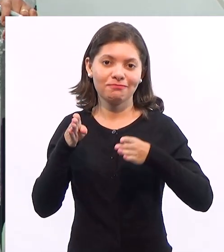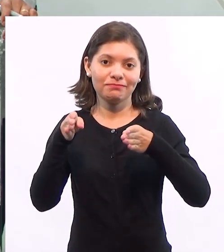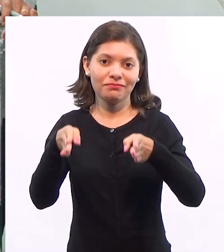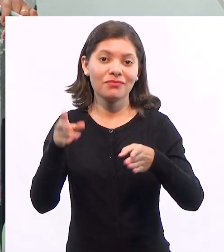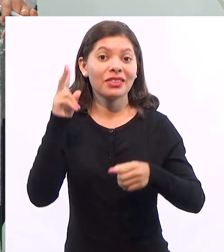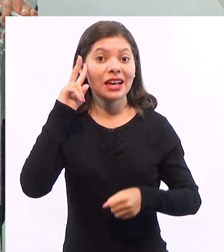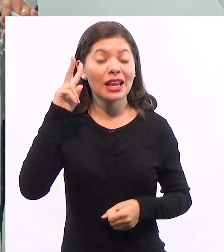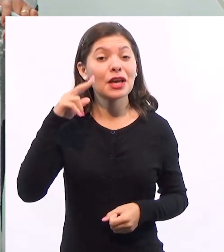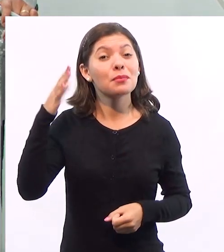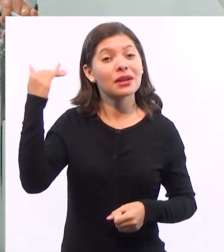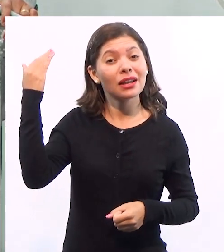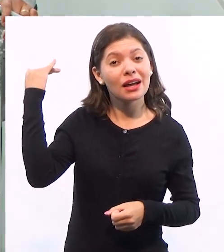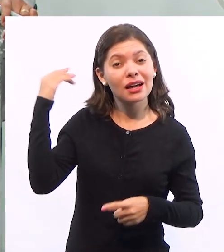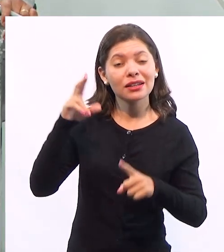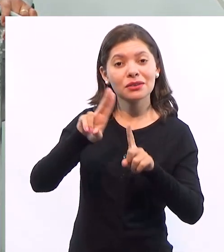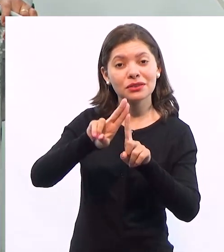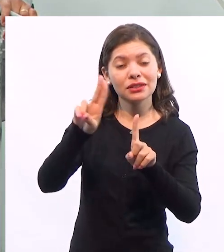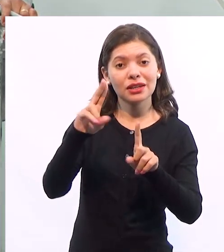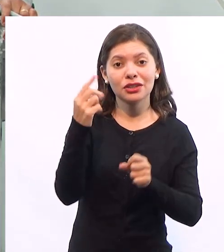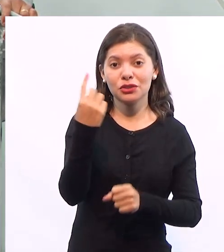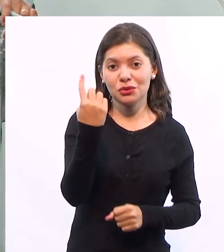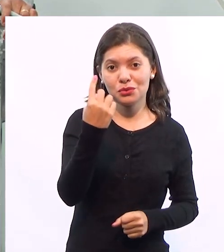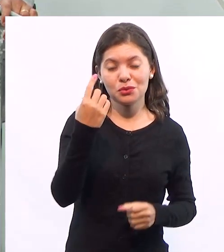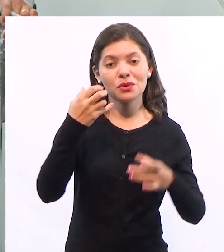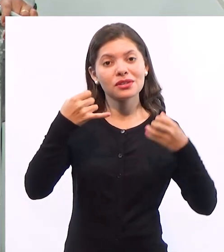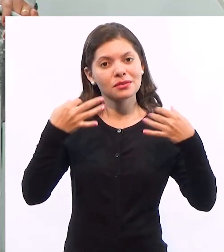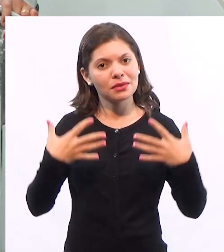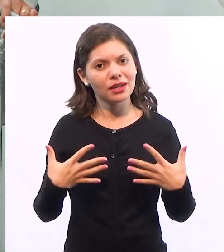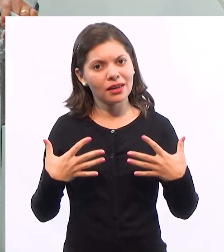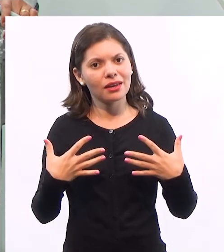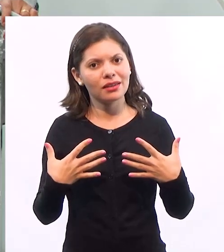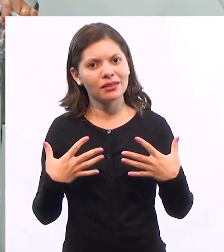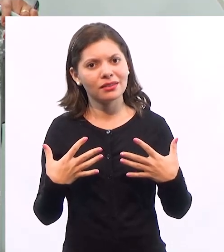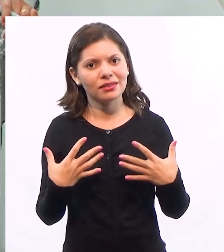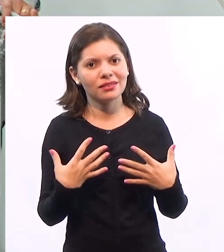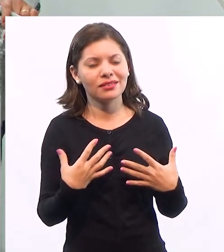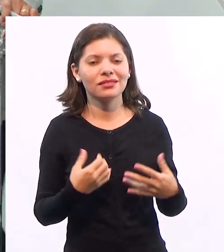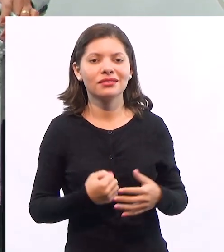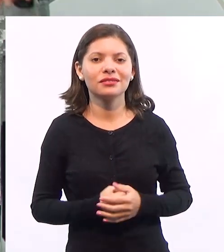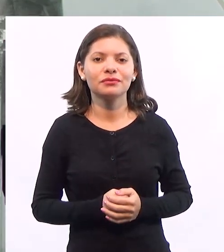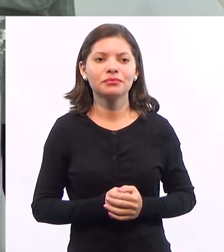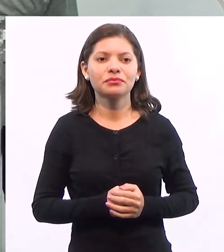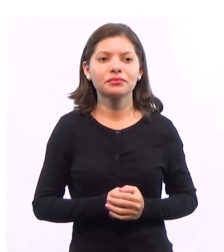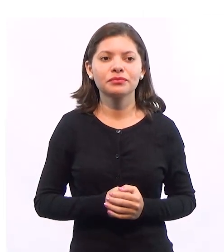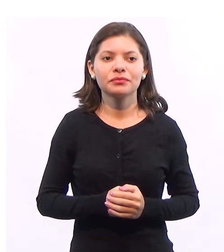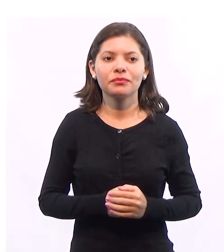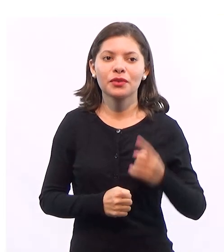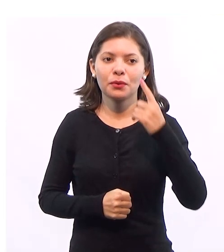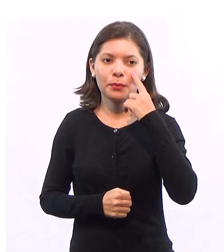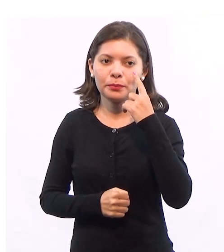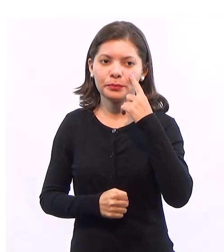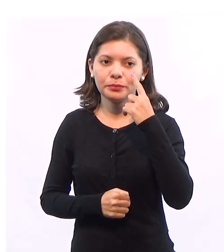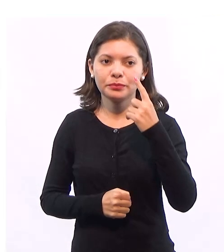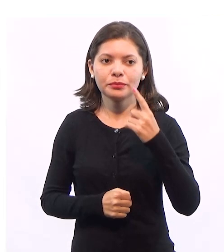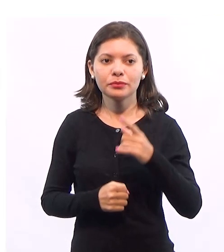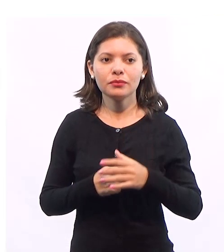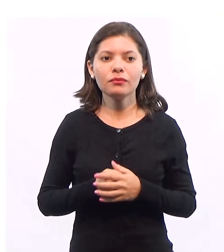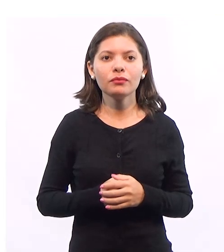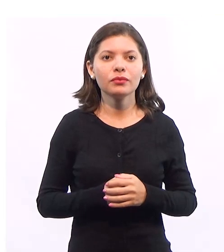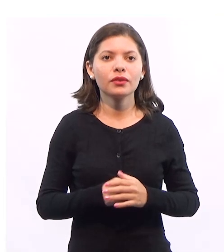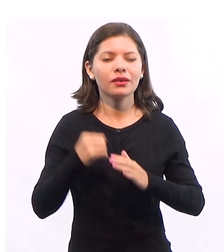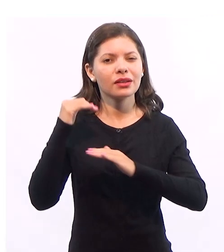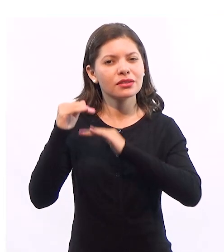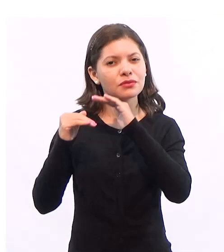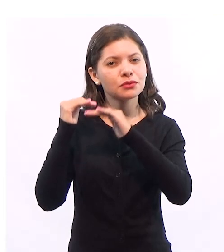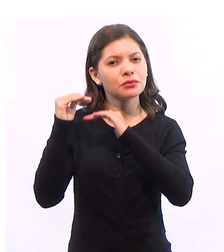necessidade específica. Lembra lá da unidade 1? Falei muito isso. Olha só que maravilha. Vamos passar aqui, ó. Olha só, foi